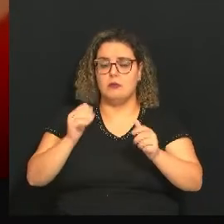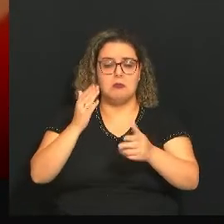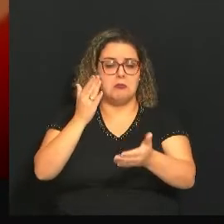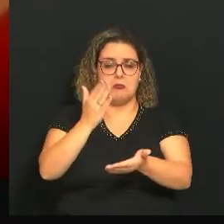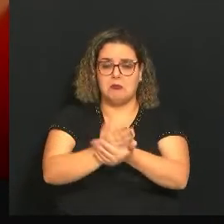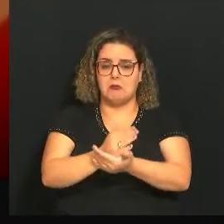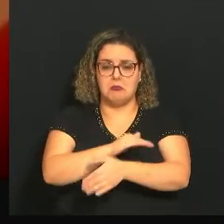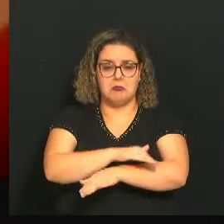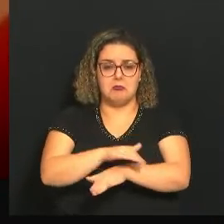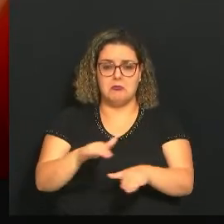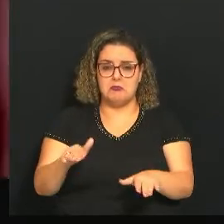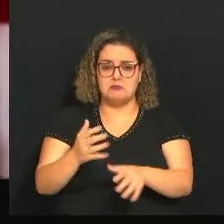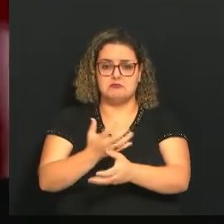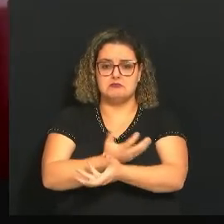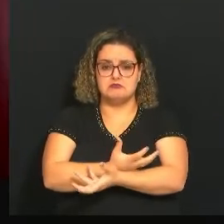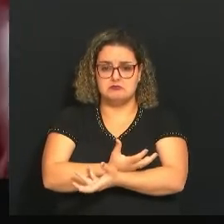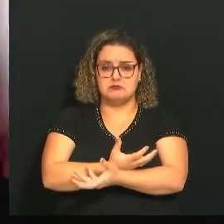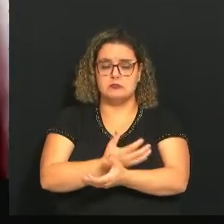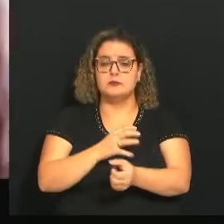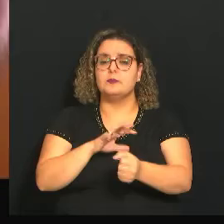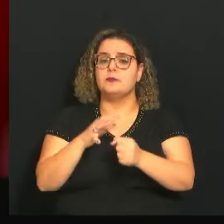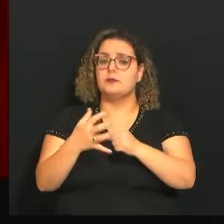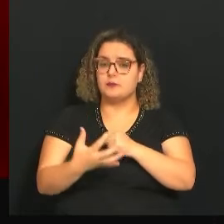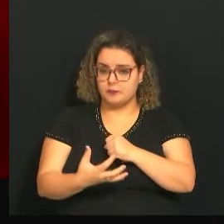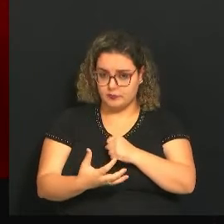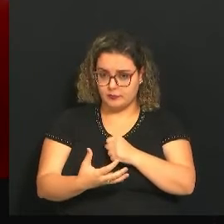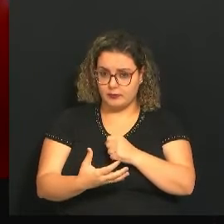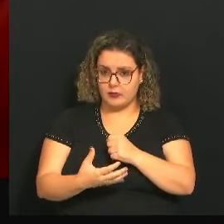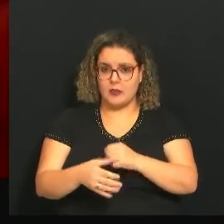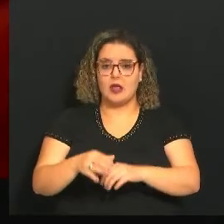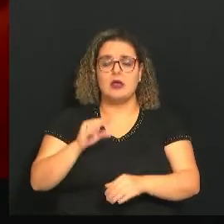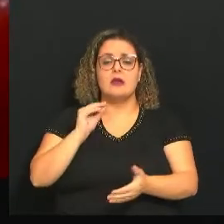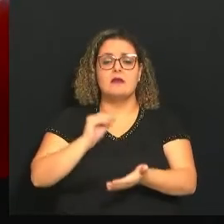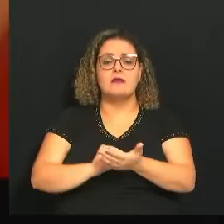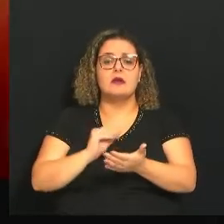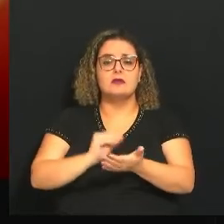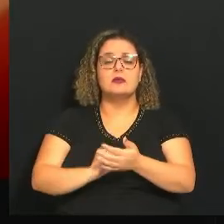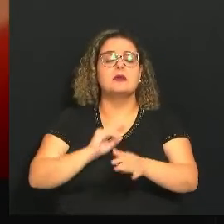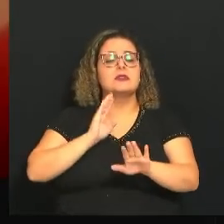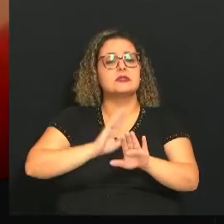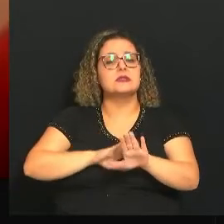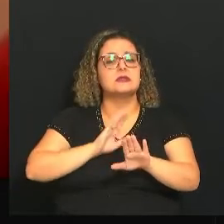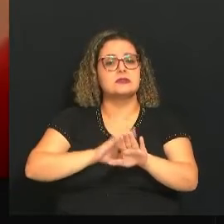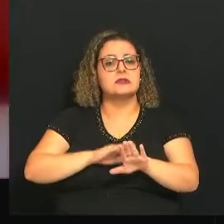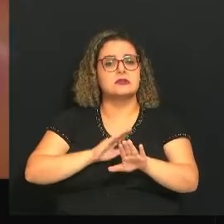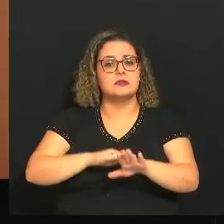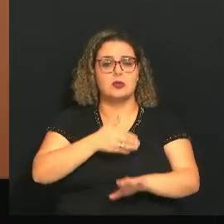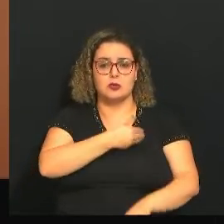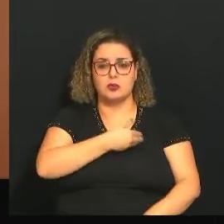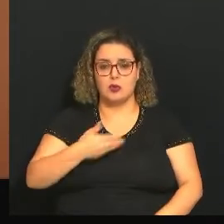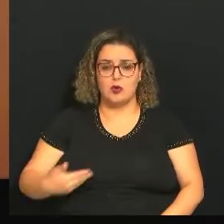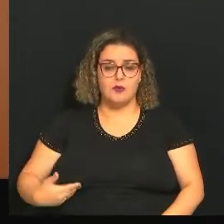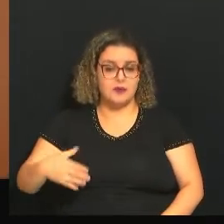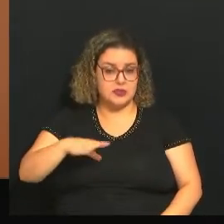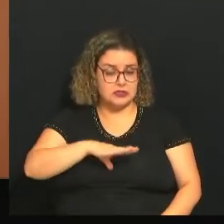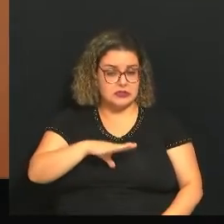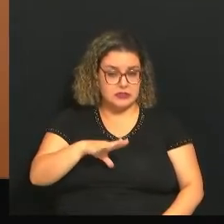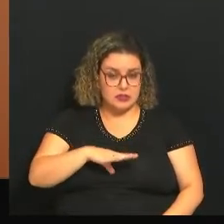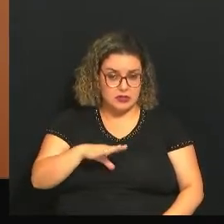seja, a pandemia e a inação do governo municipal fez com que deixasse uma série